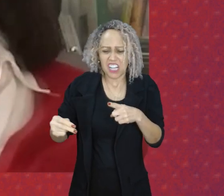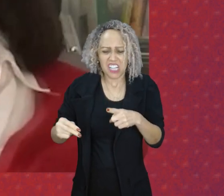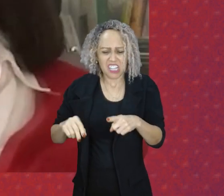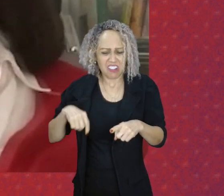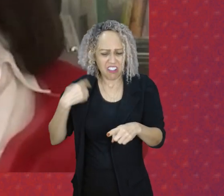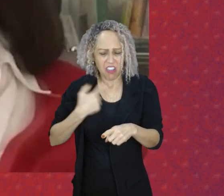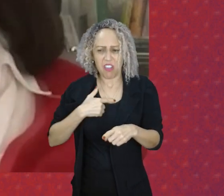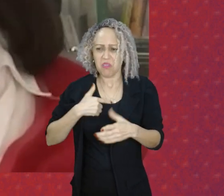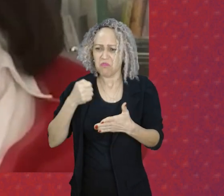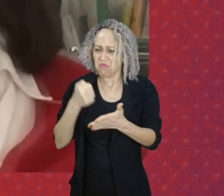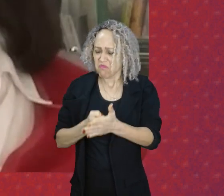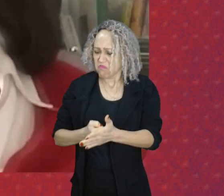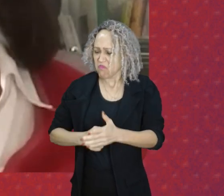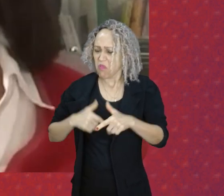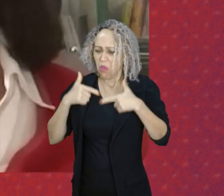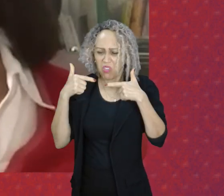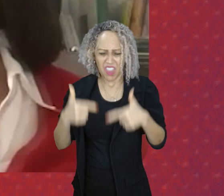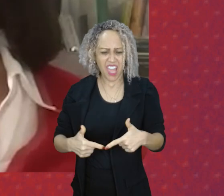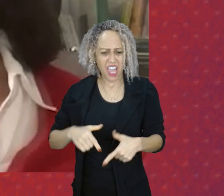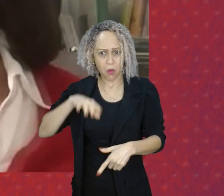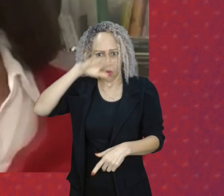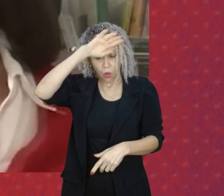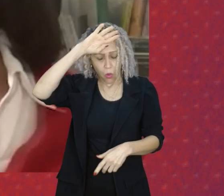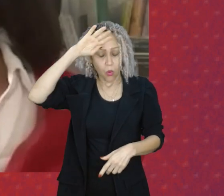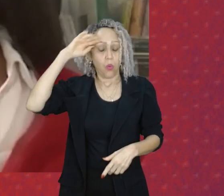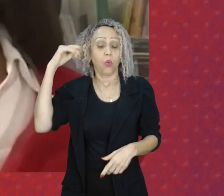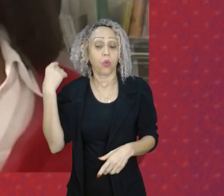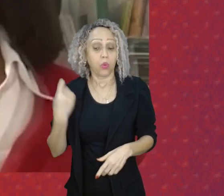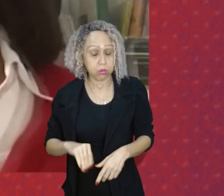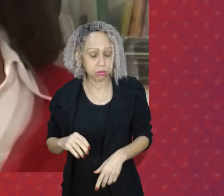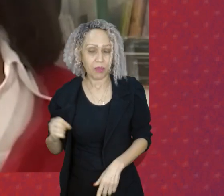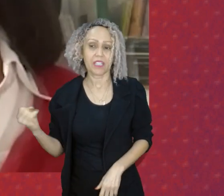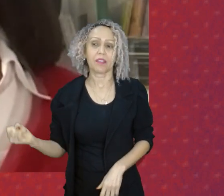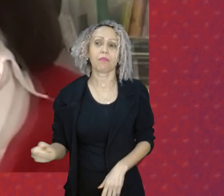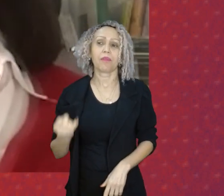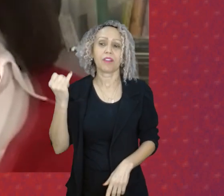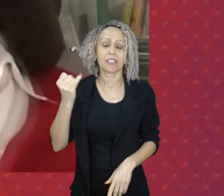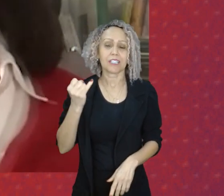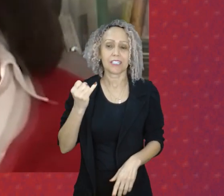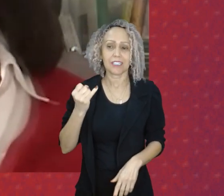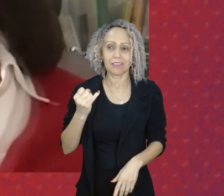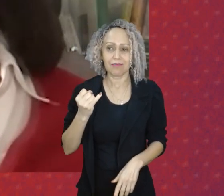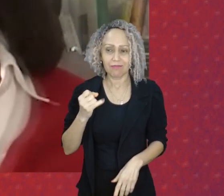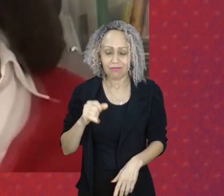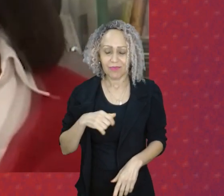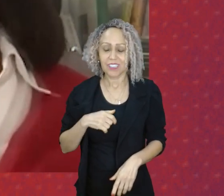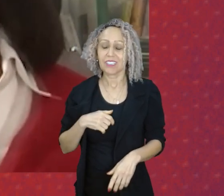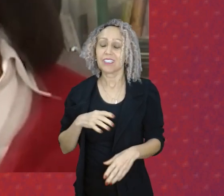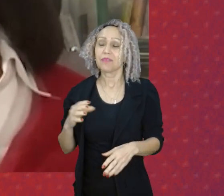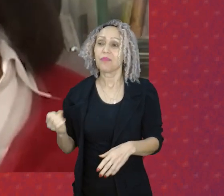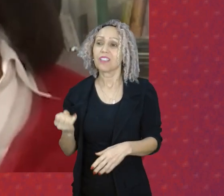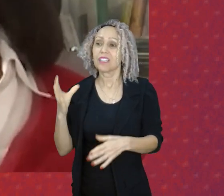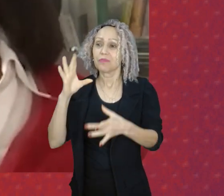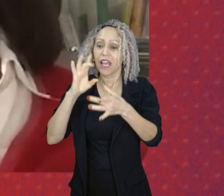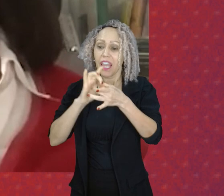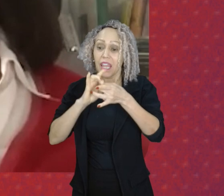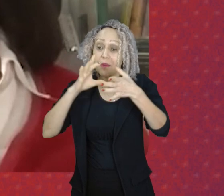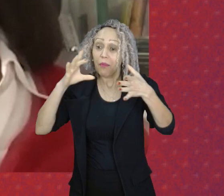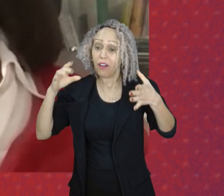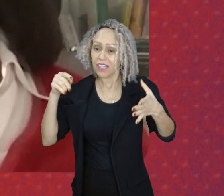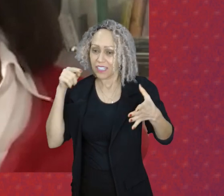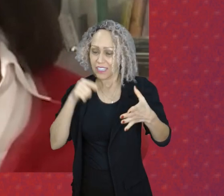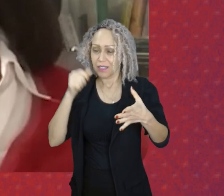mas importantíssima para o destino do Brasil, seja para a democracia brasileira, seja